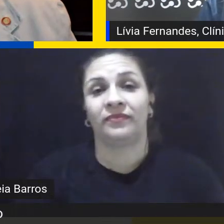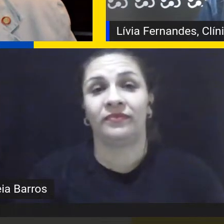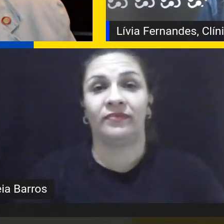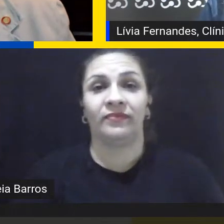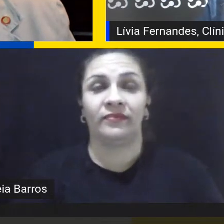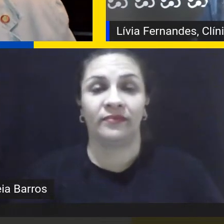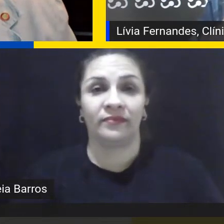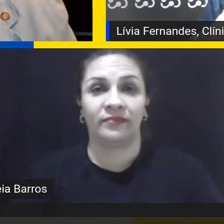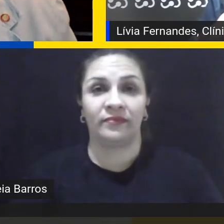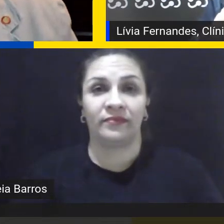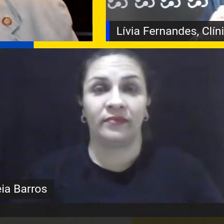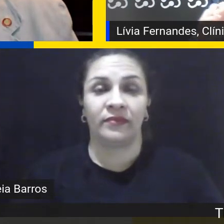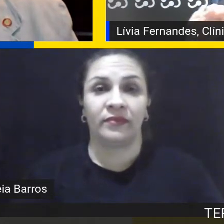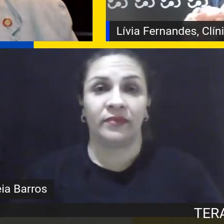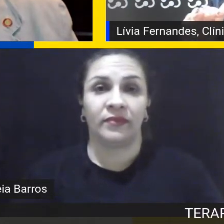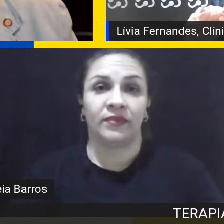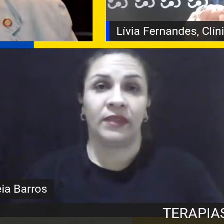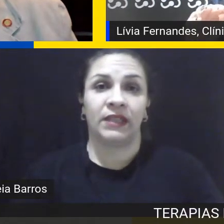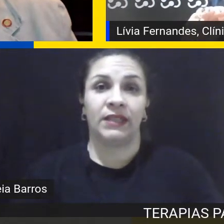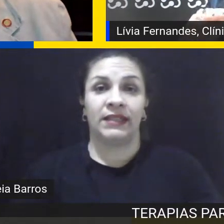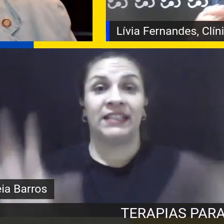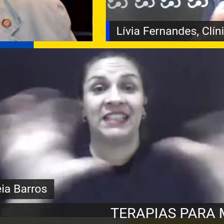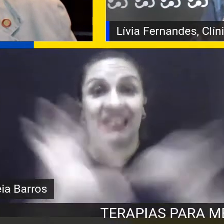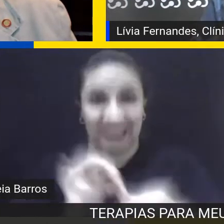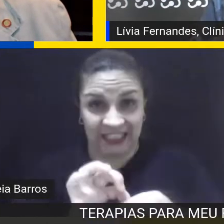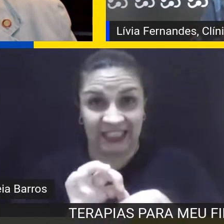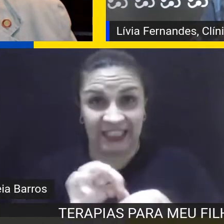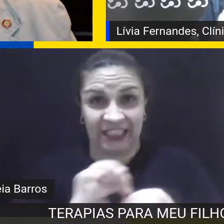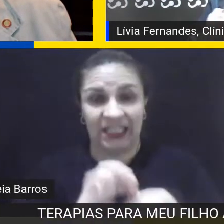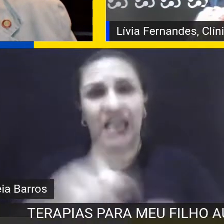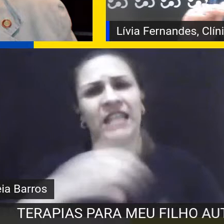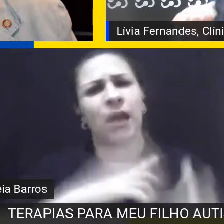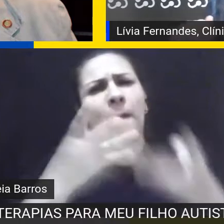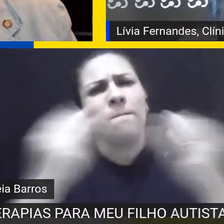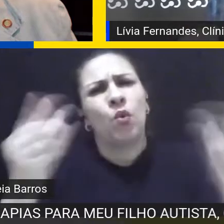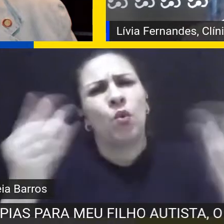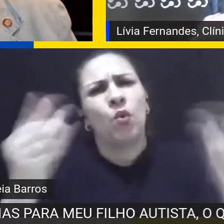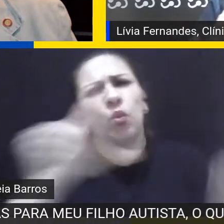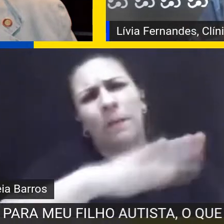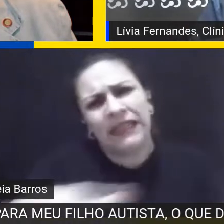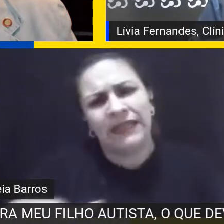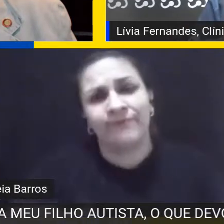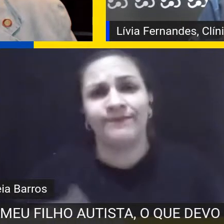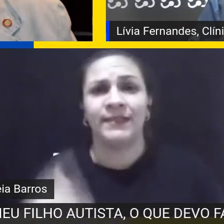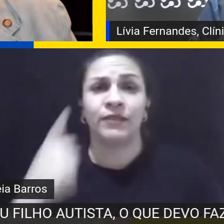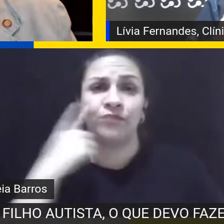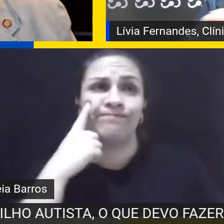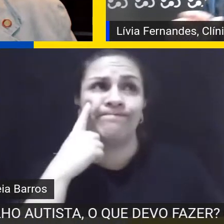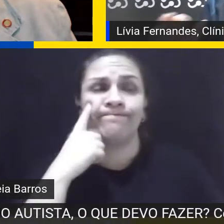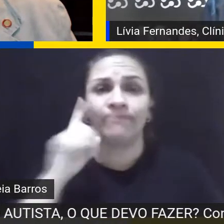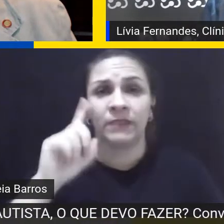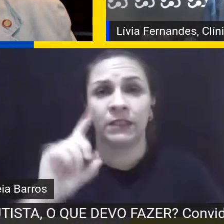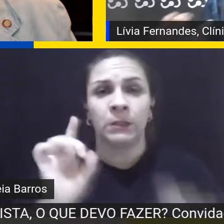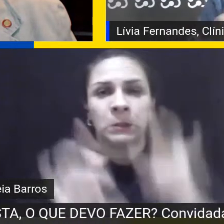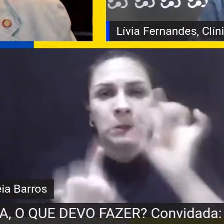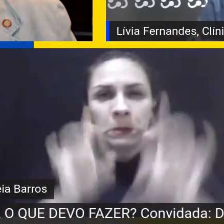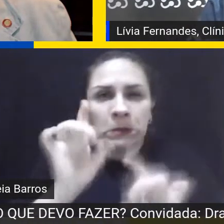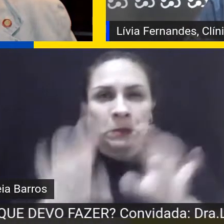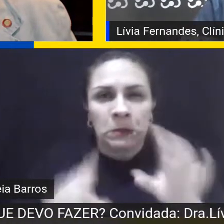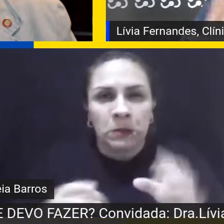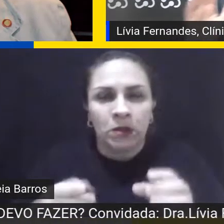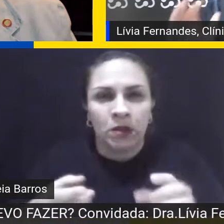Nós temos muitos pequenininhos. A gente acabou se especializando aqui em estimulação